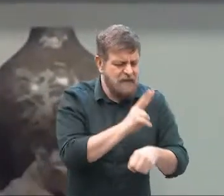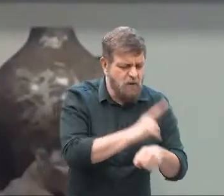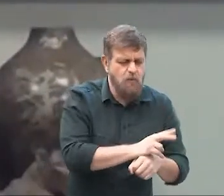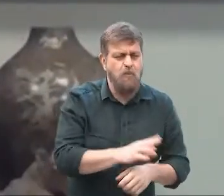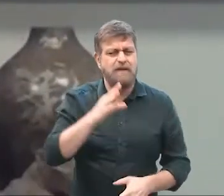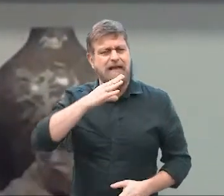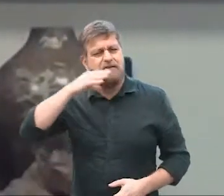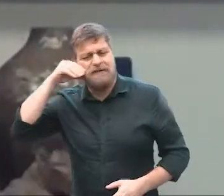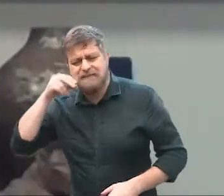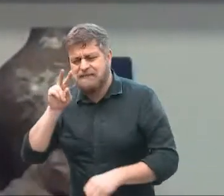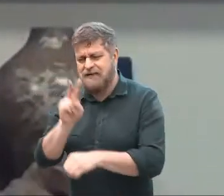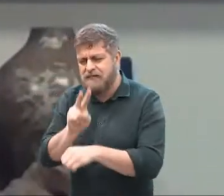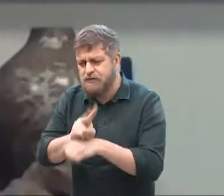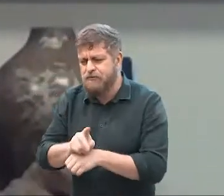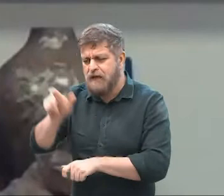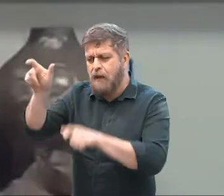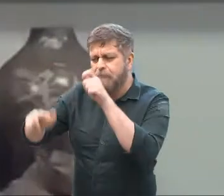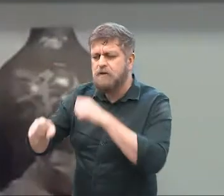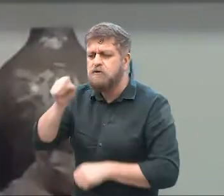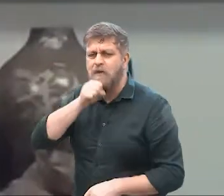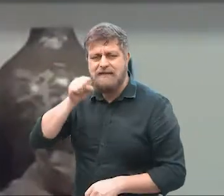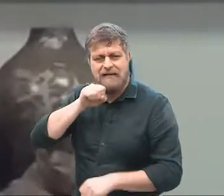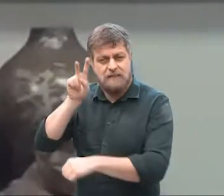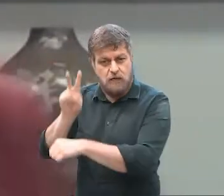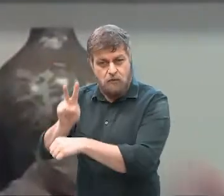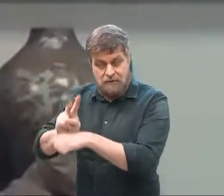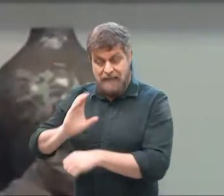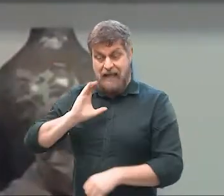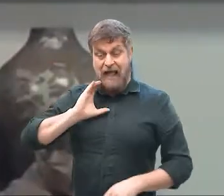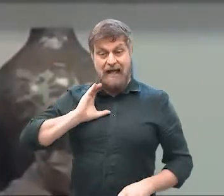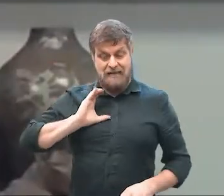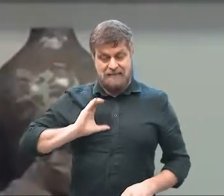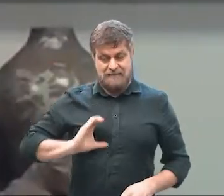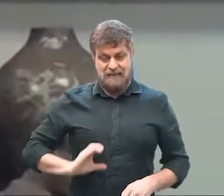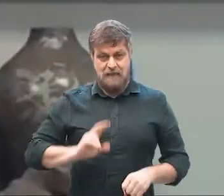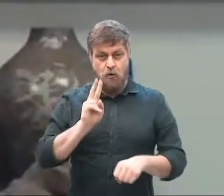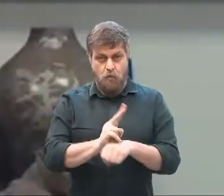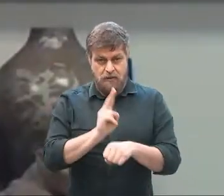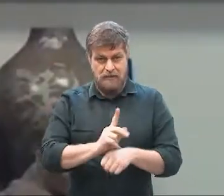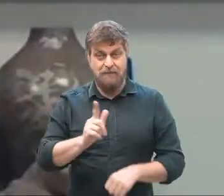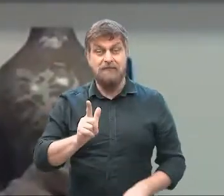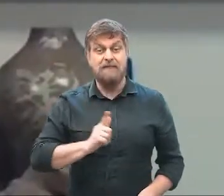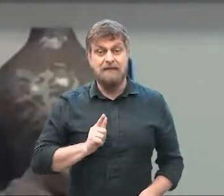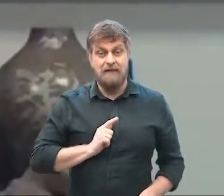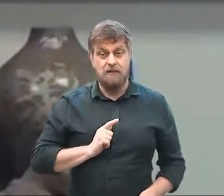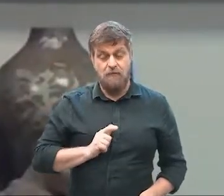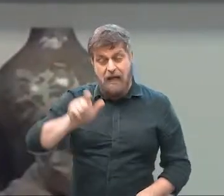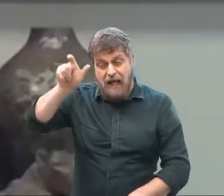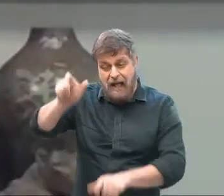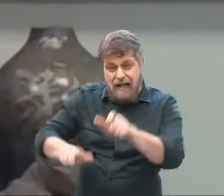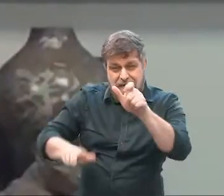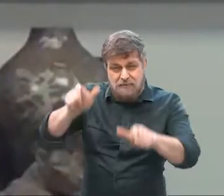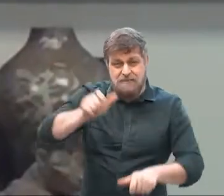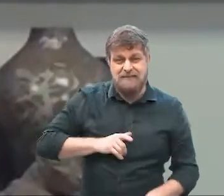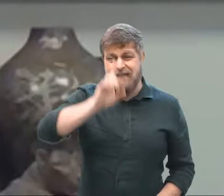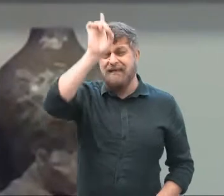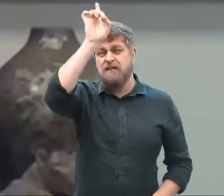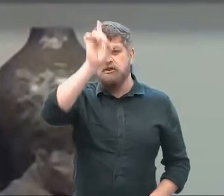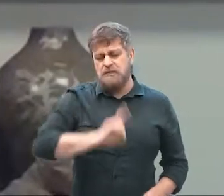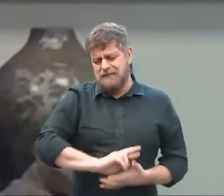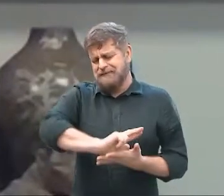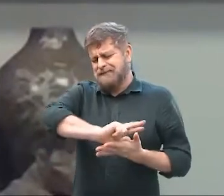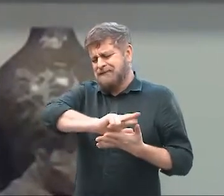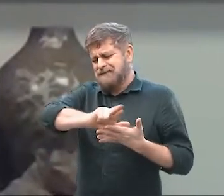do adolescente, que cuida do idoso, que cuida do cidadão como um todo, dando a ele vários direitos